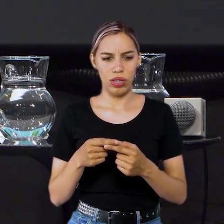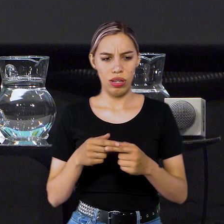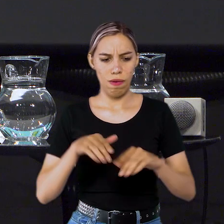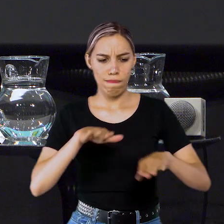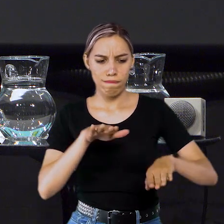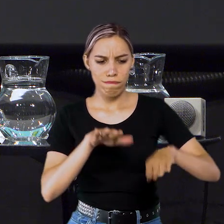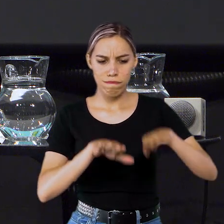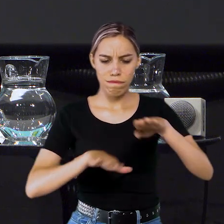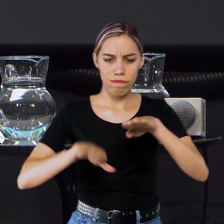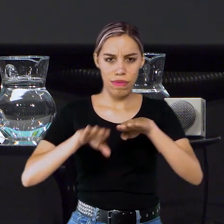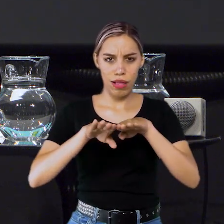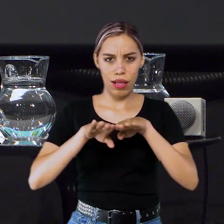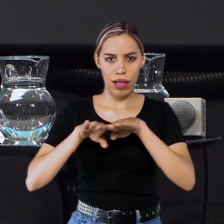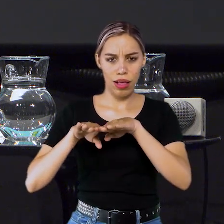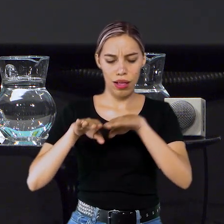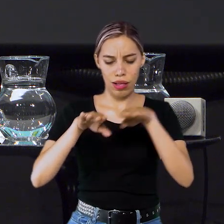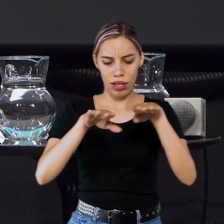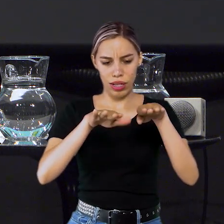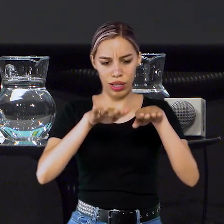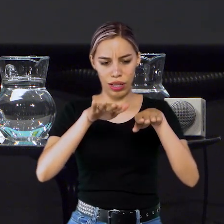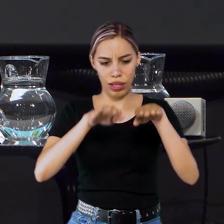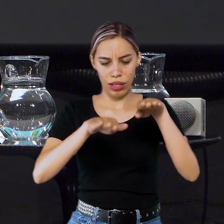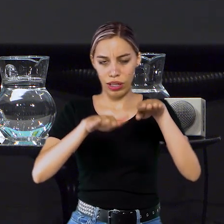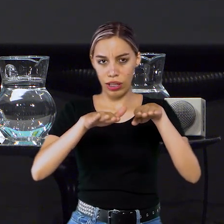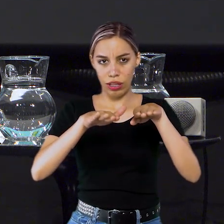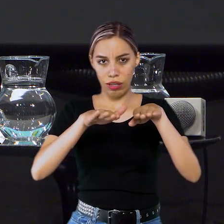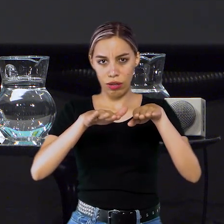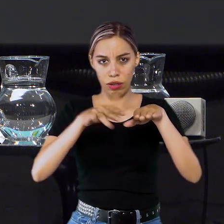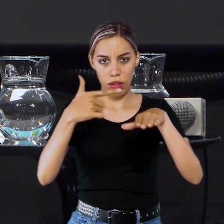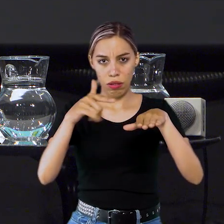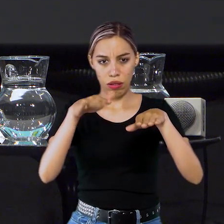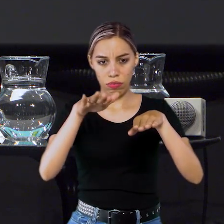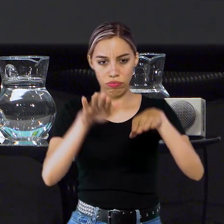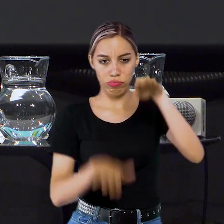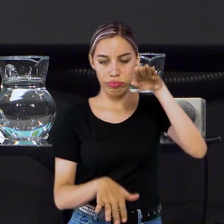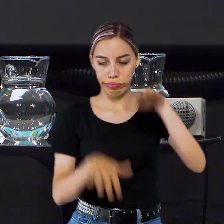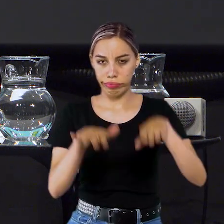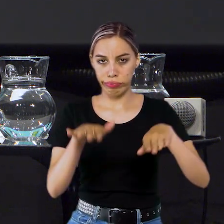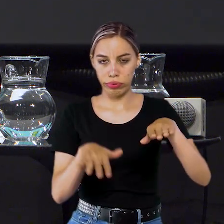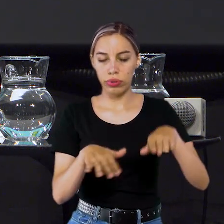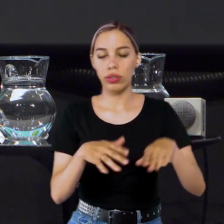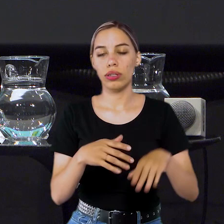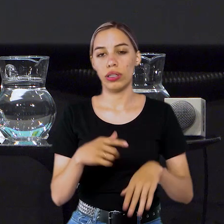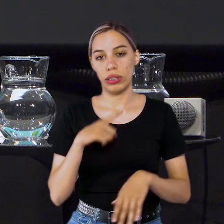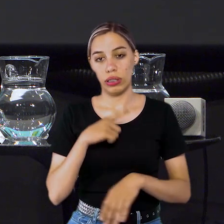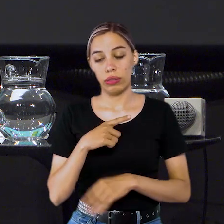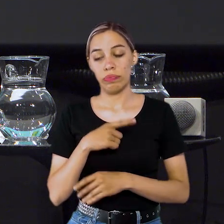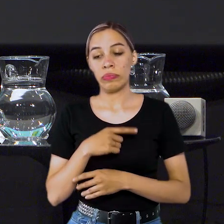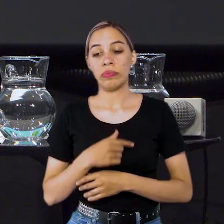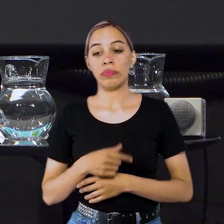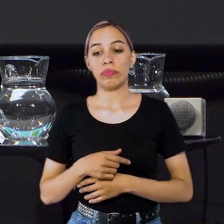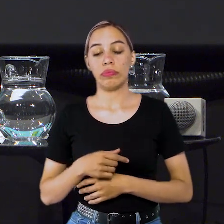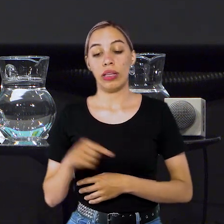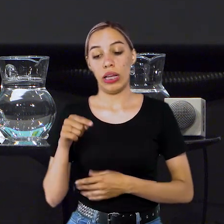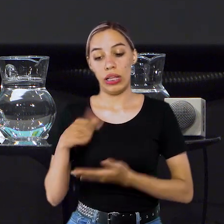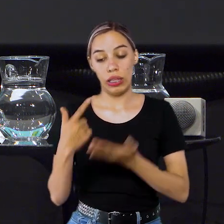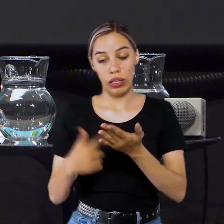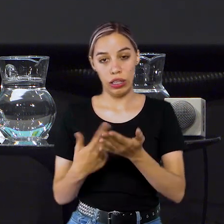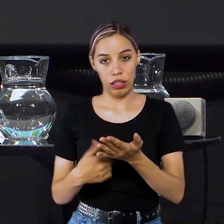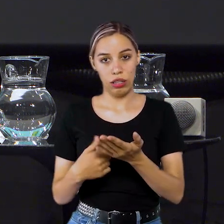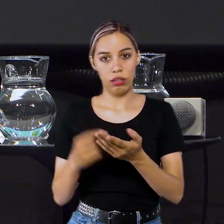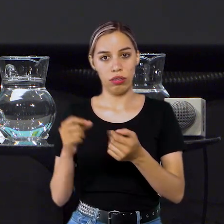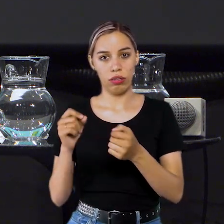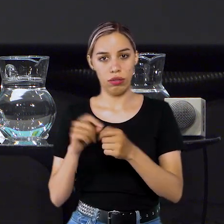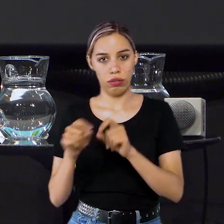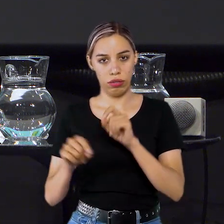desequilibrado, digamos assim, porque não tem equilíbrio nenhum, né? Como eu falei, esse livro, eu pensei para que o Juruá